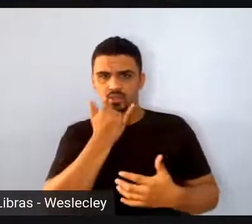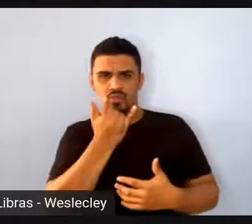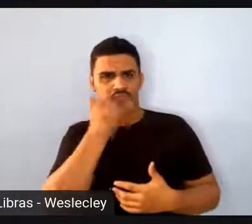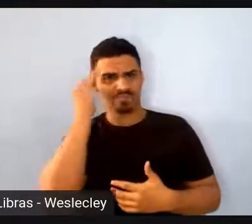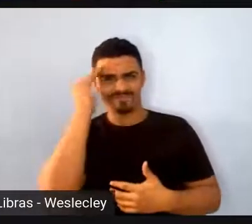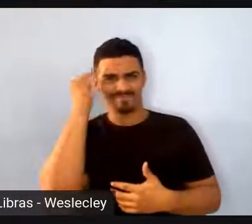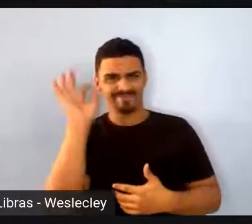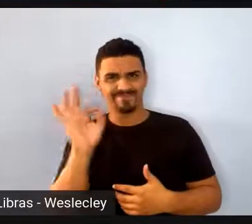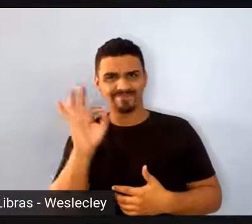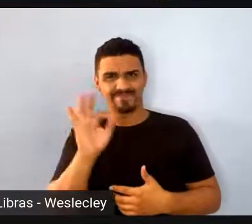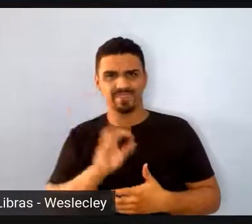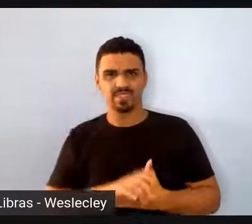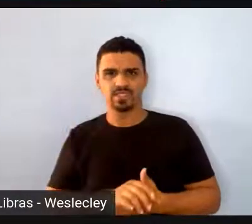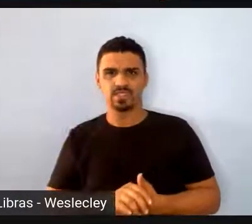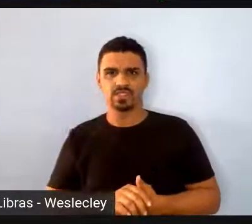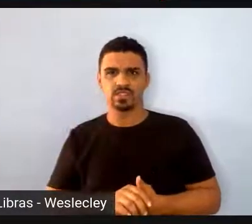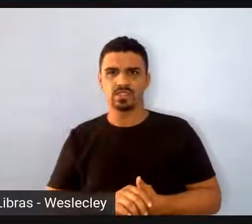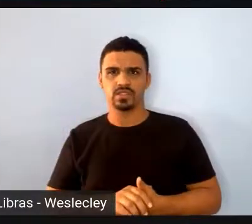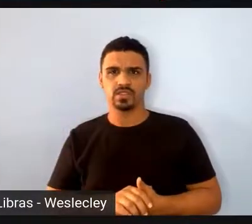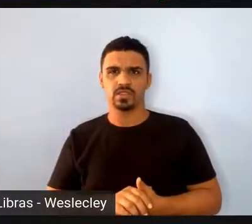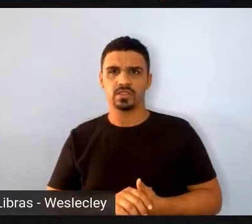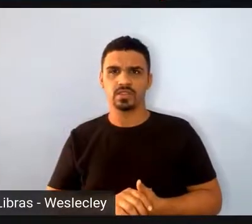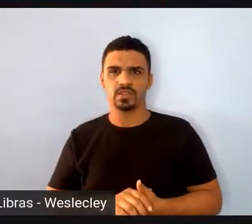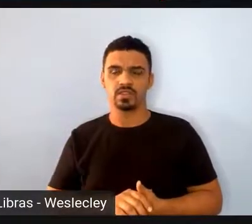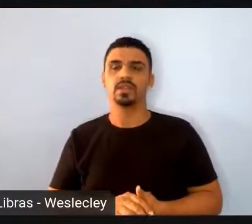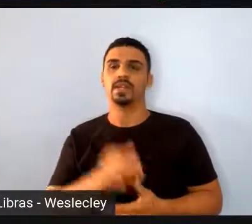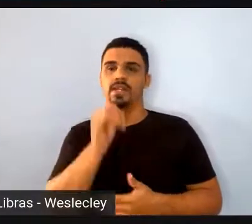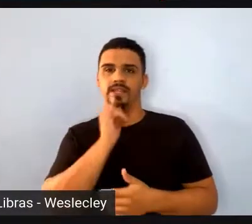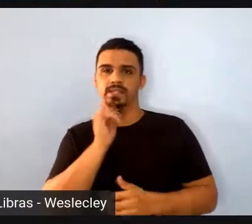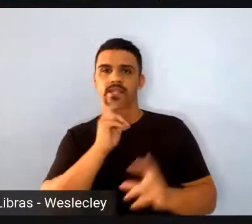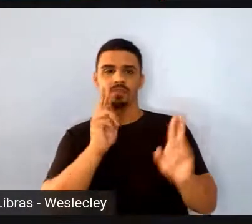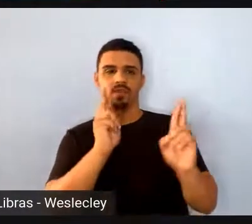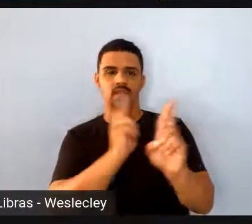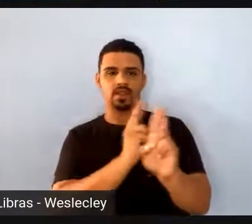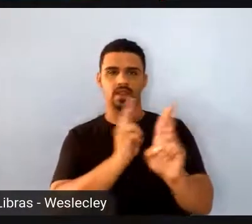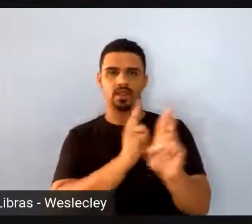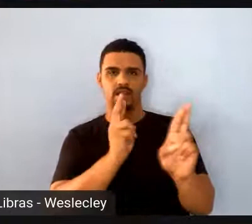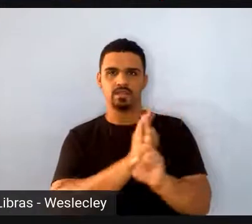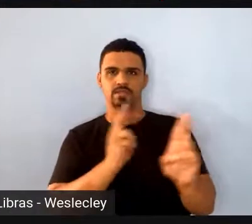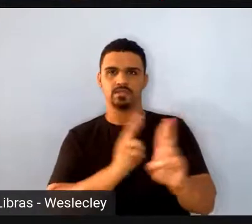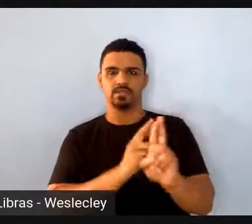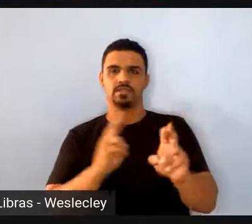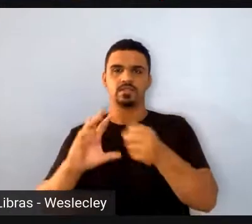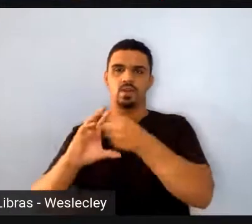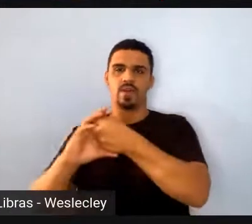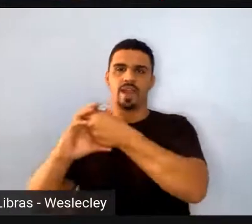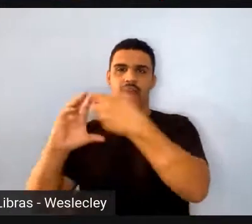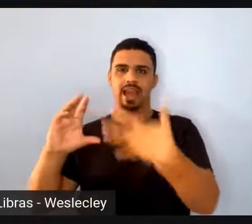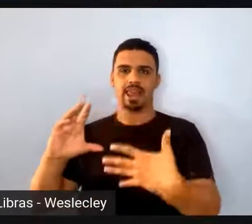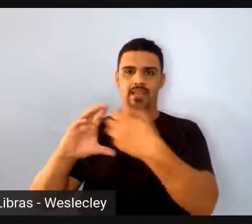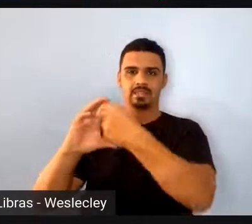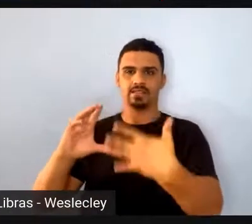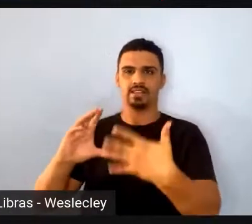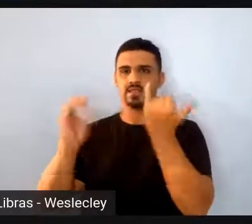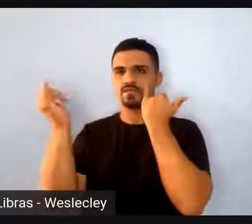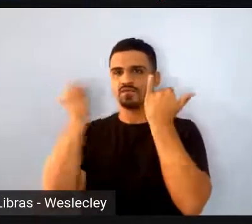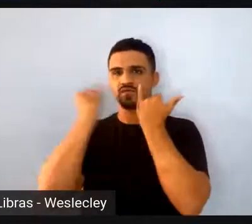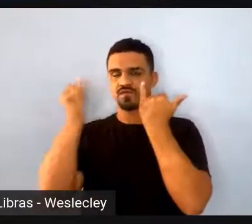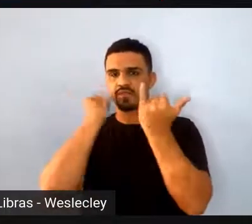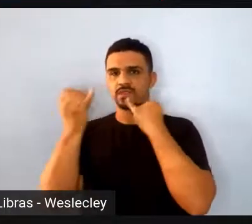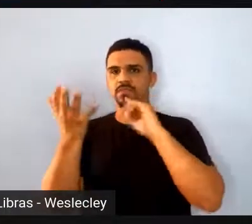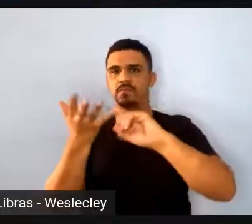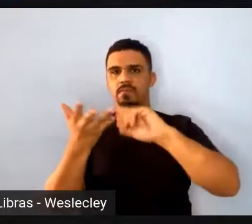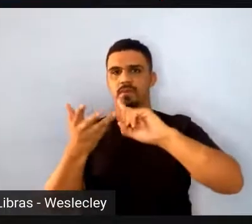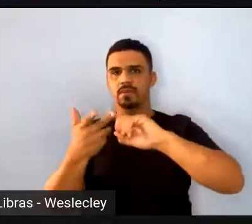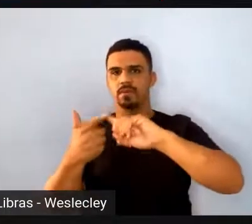pergunta. A sua. Uma relação entre a classificação que você fez das informações que estão disponíveis na